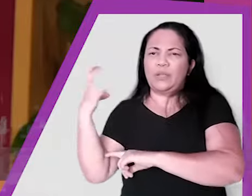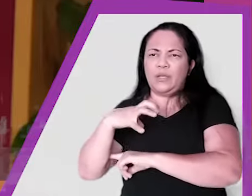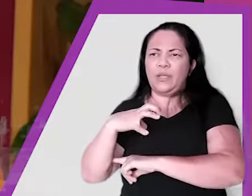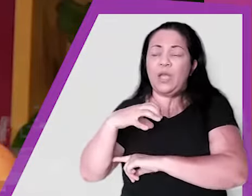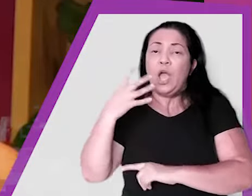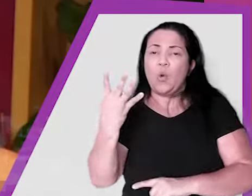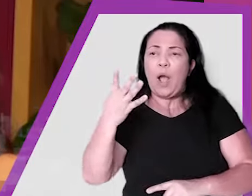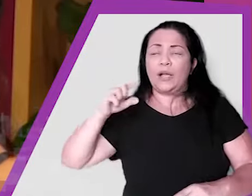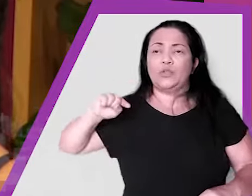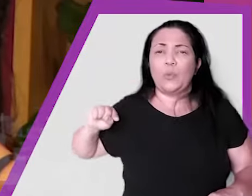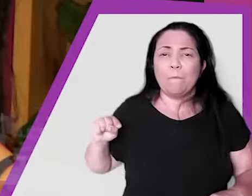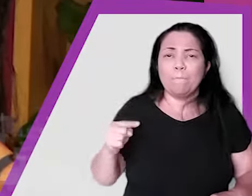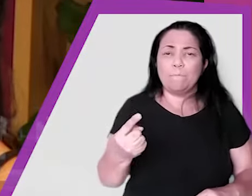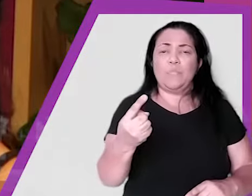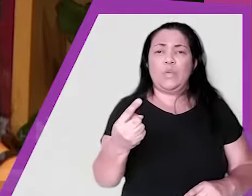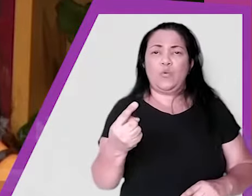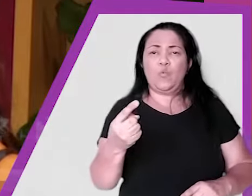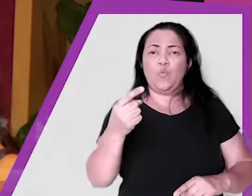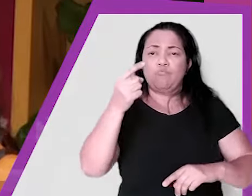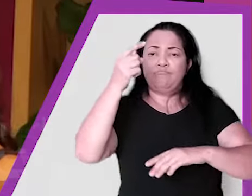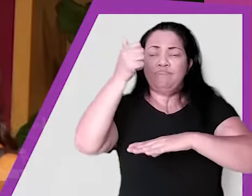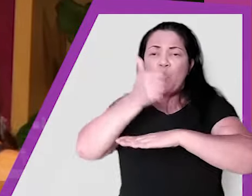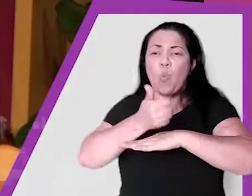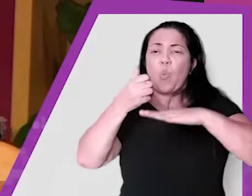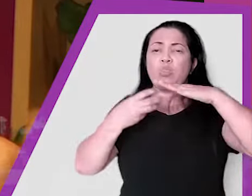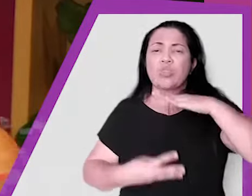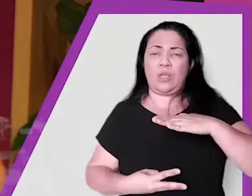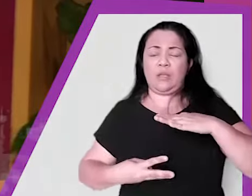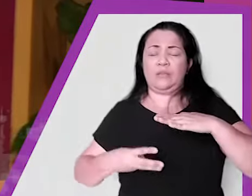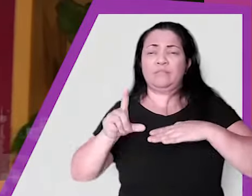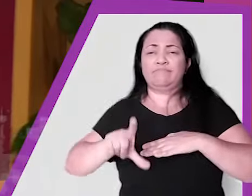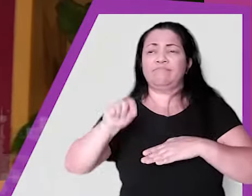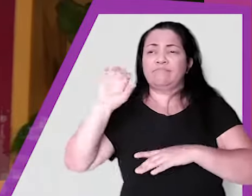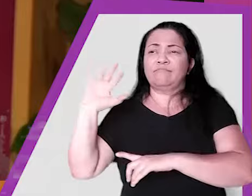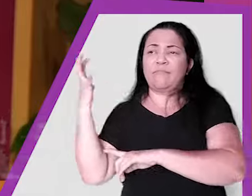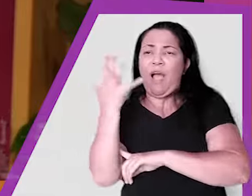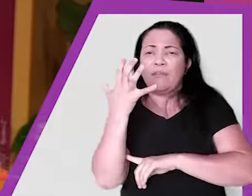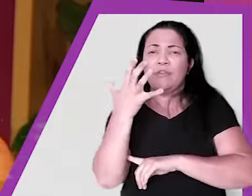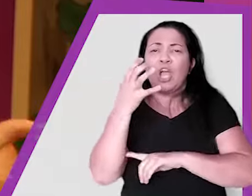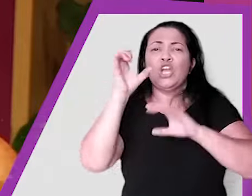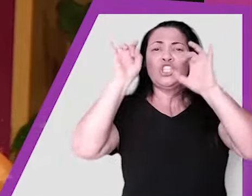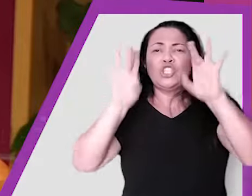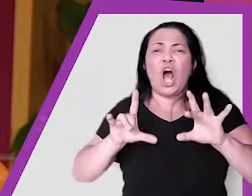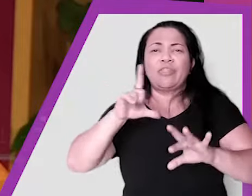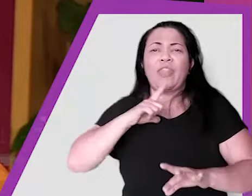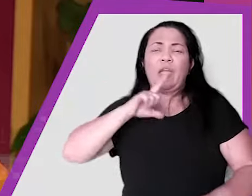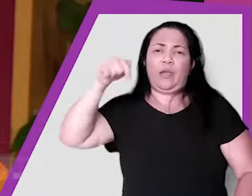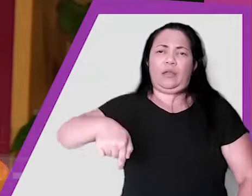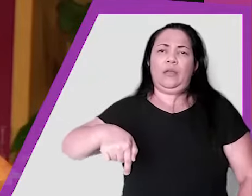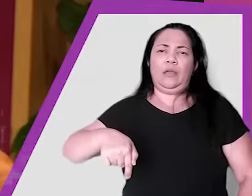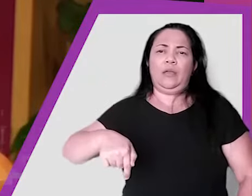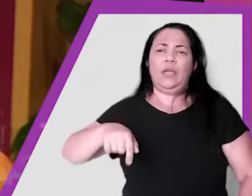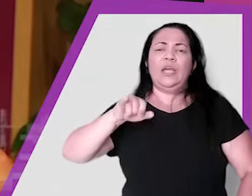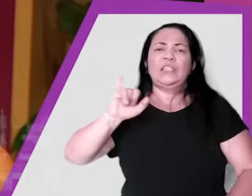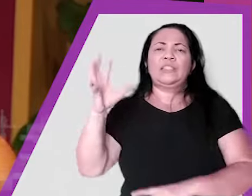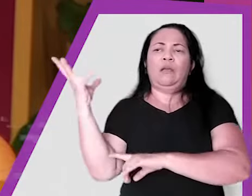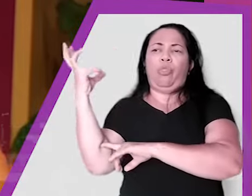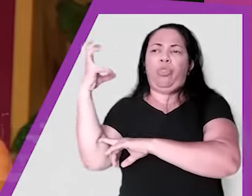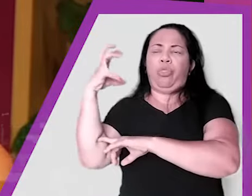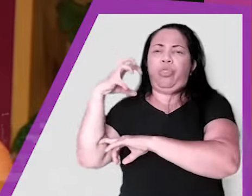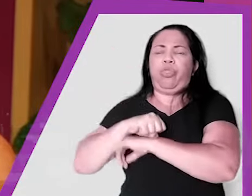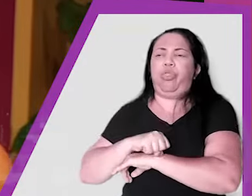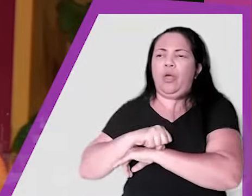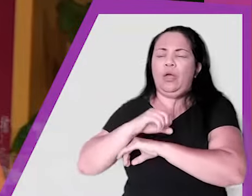exemplo, a gente tem 12 mil espécies de planta no Cerrado, mas 4 mil, ou seja, um terço disso